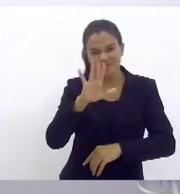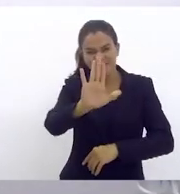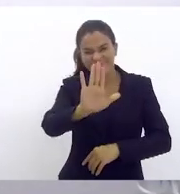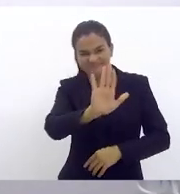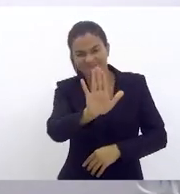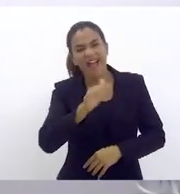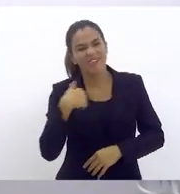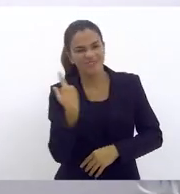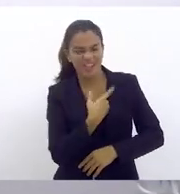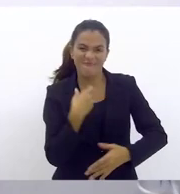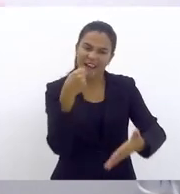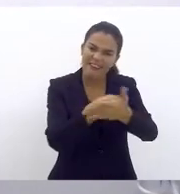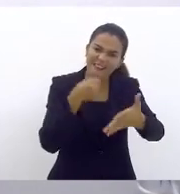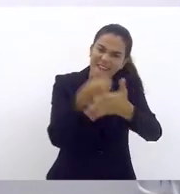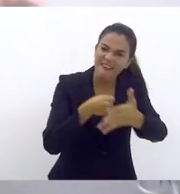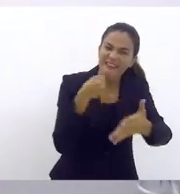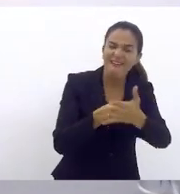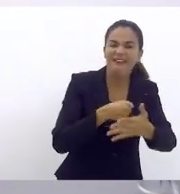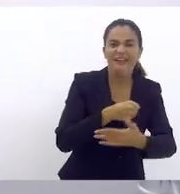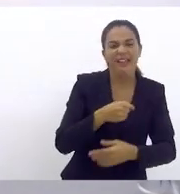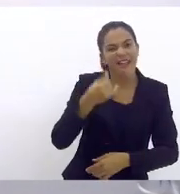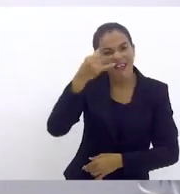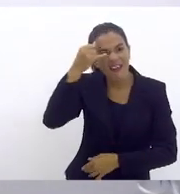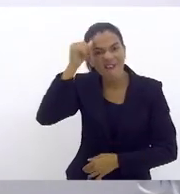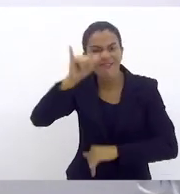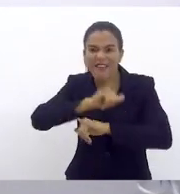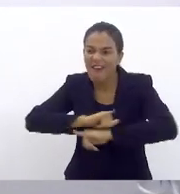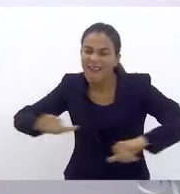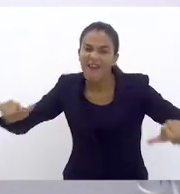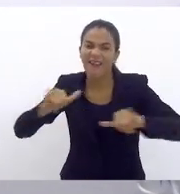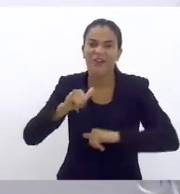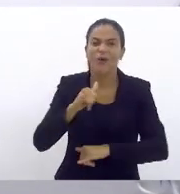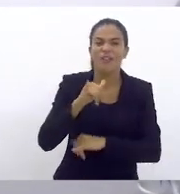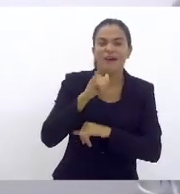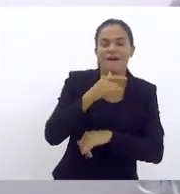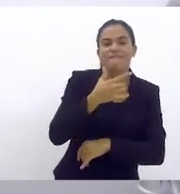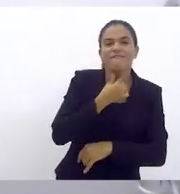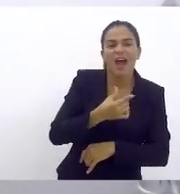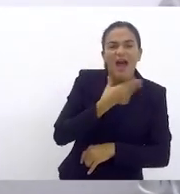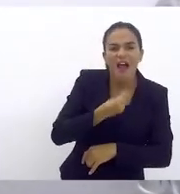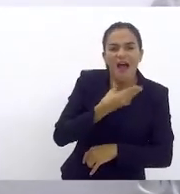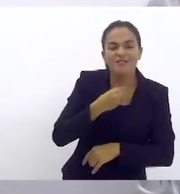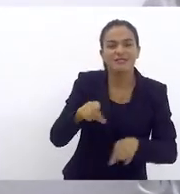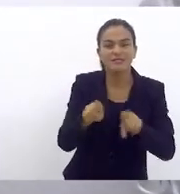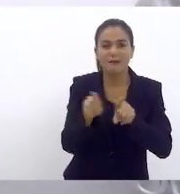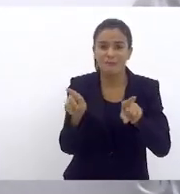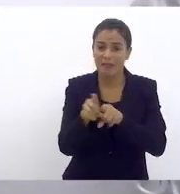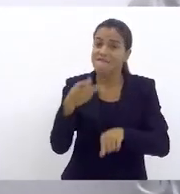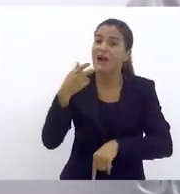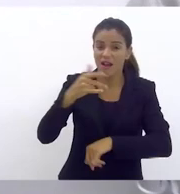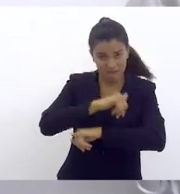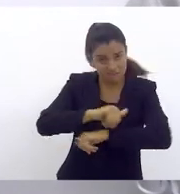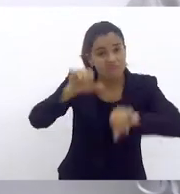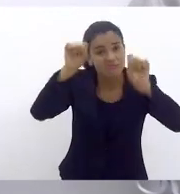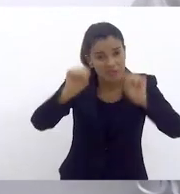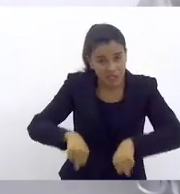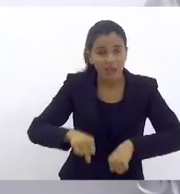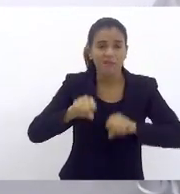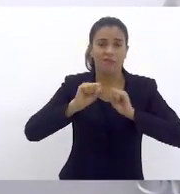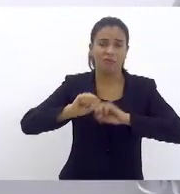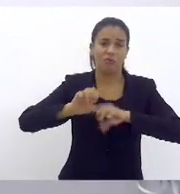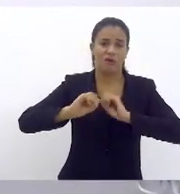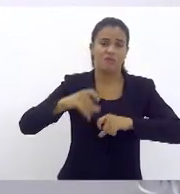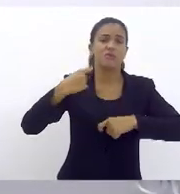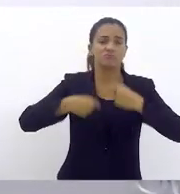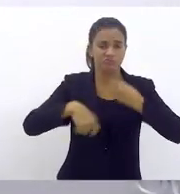combatendo os fake News fortalecendo complexo econômico industrial da Saúde falando de educação sexual Nós vamos sim